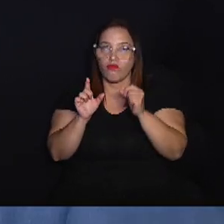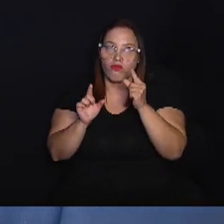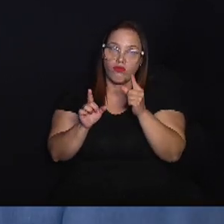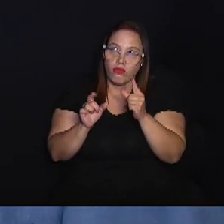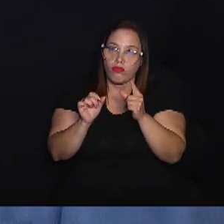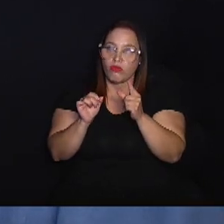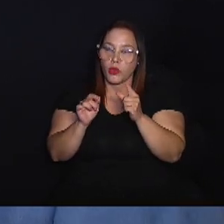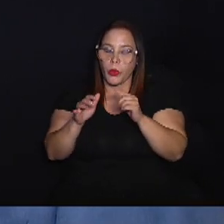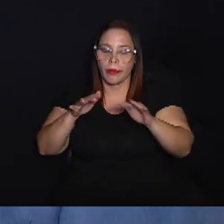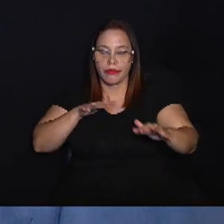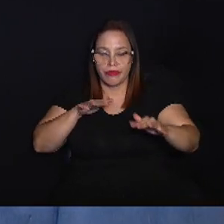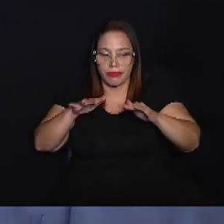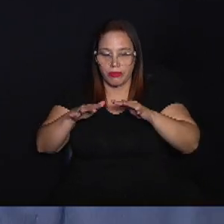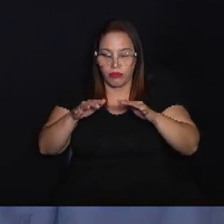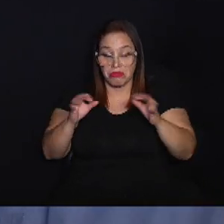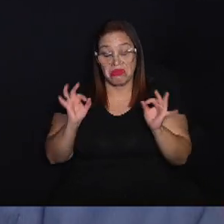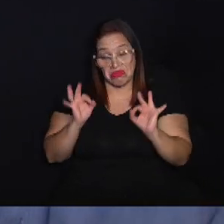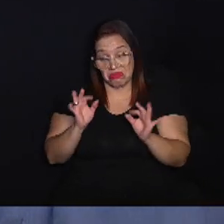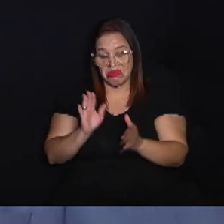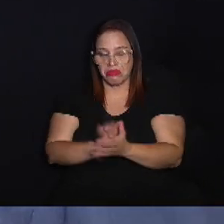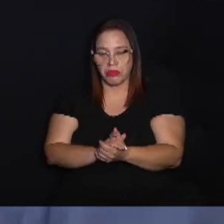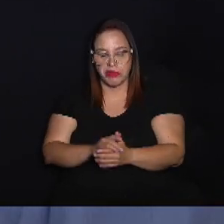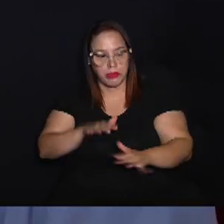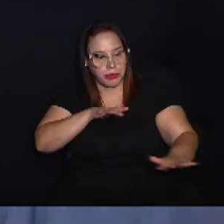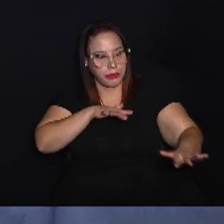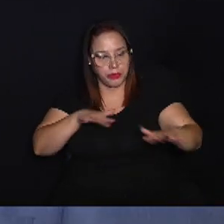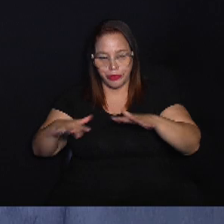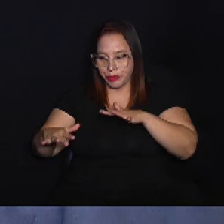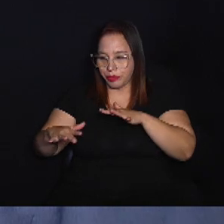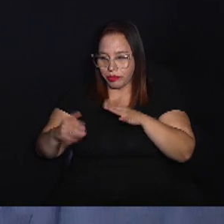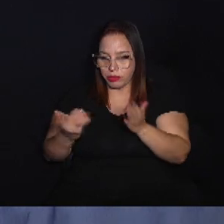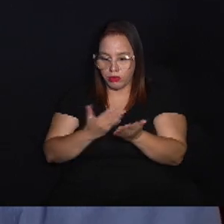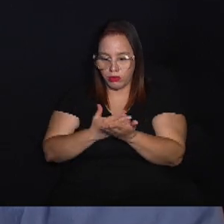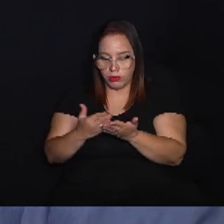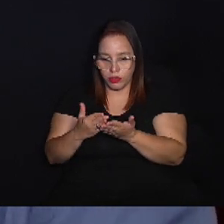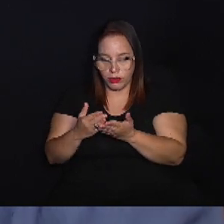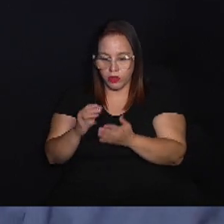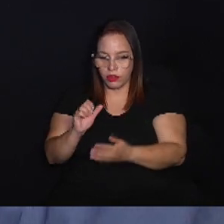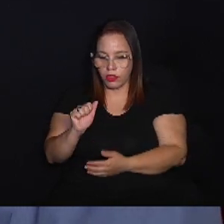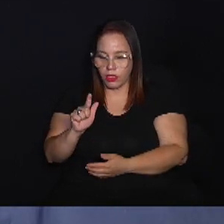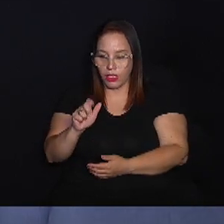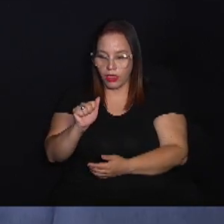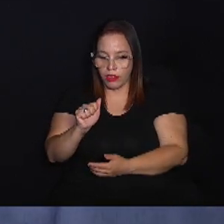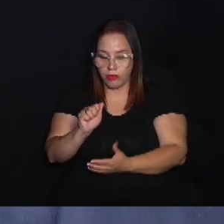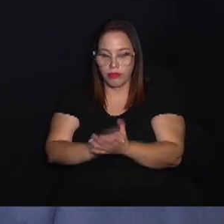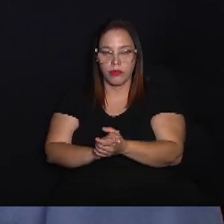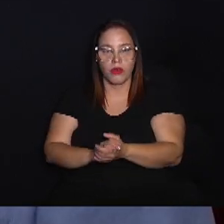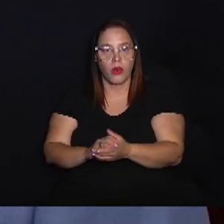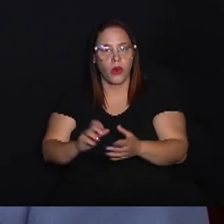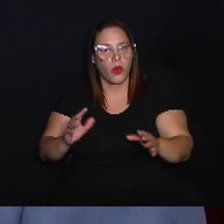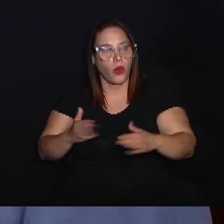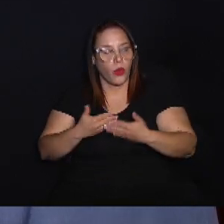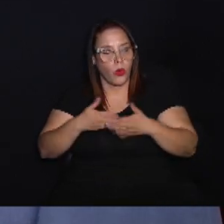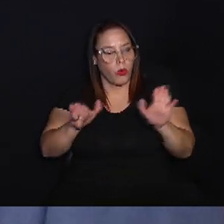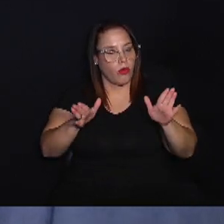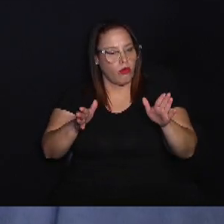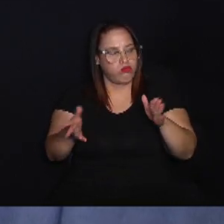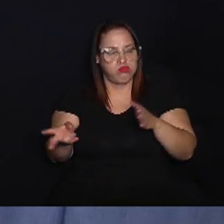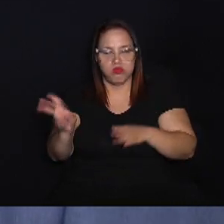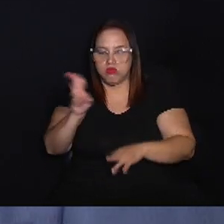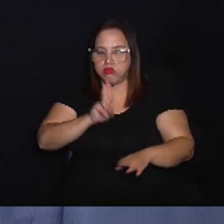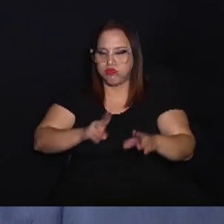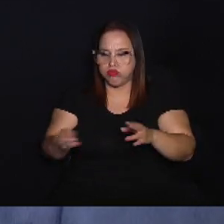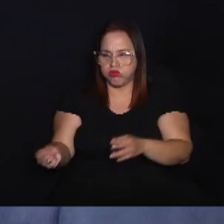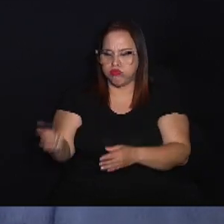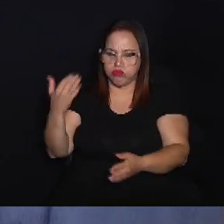alguma ambientação favorável. E esse pessoal deu início à academia e com essa abertura vieram grandes nomes da